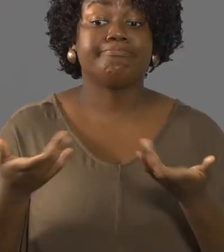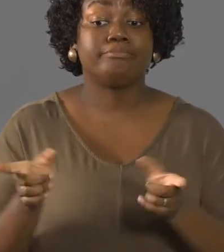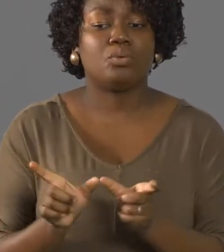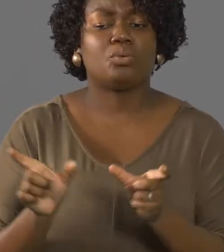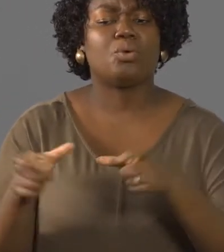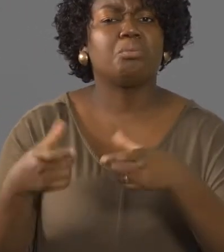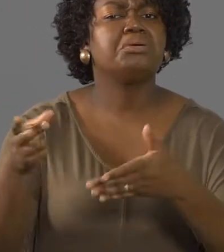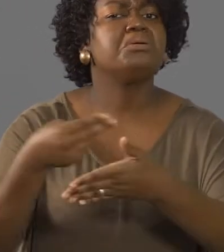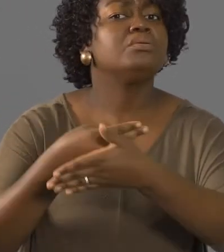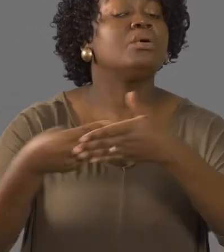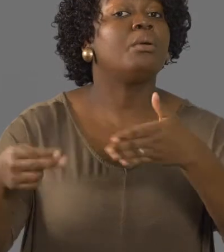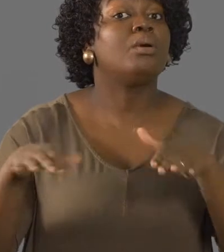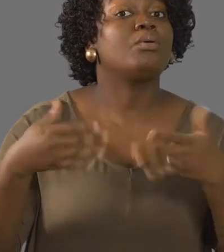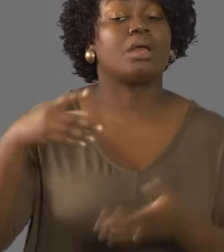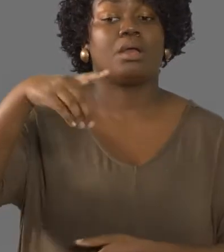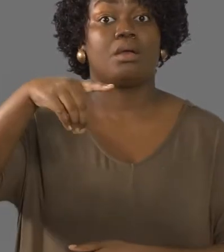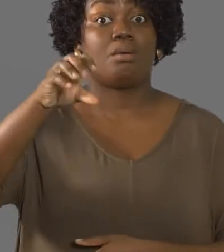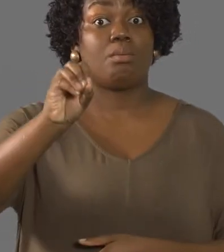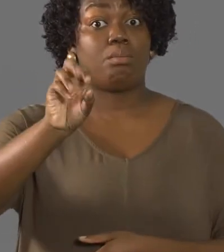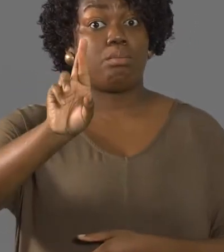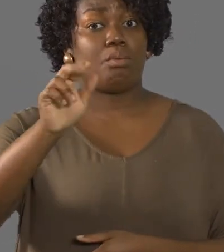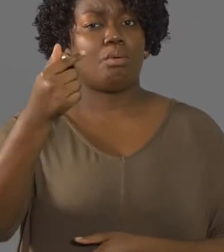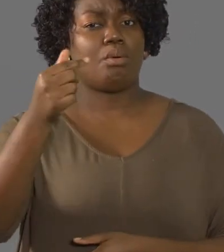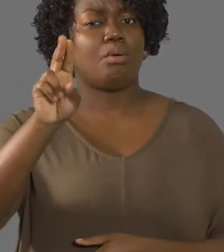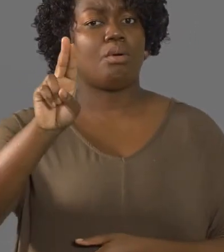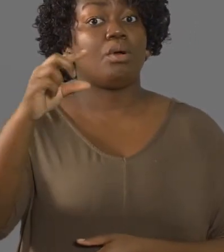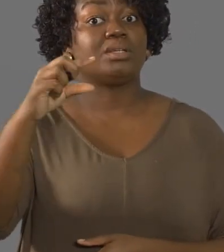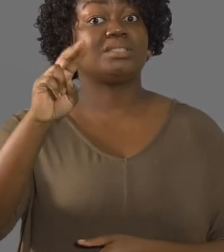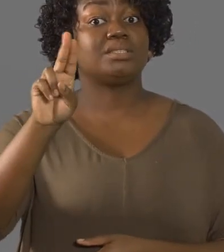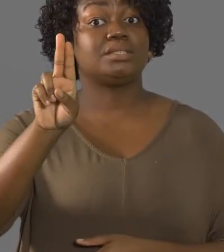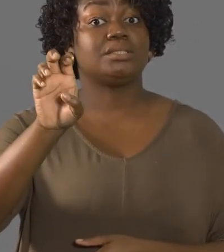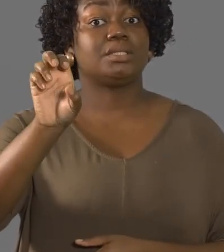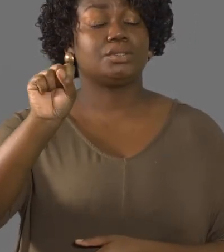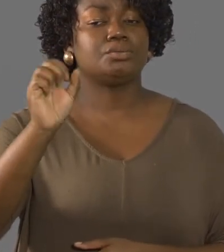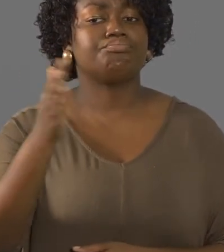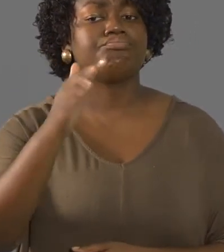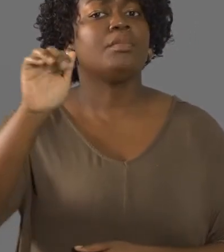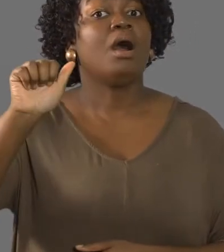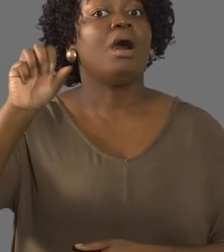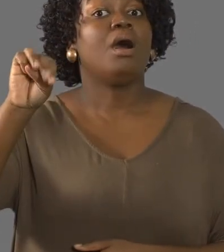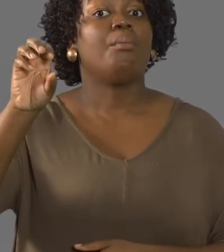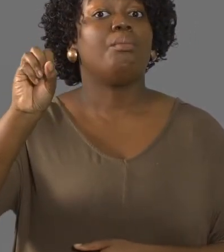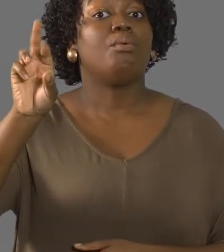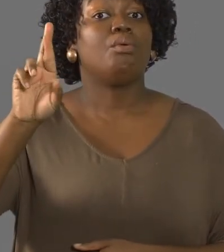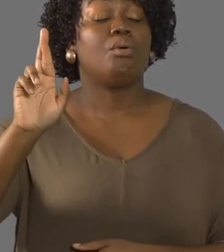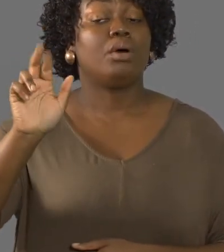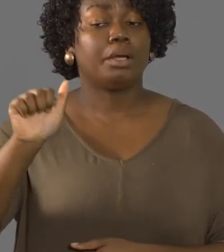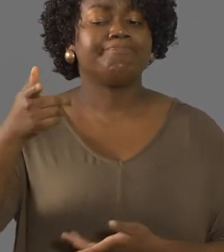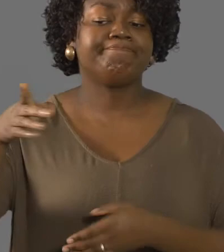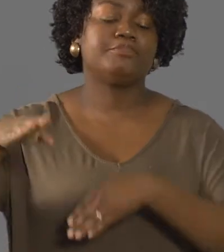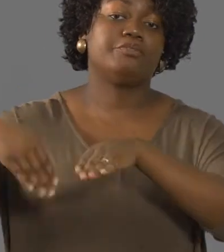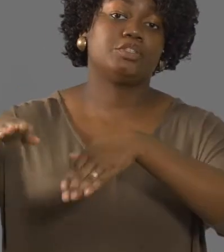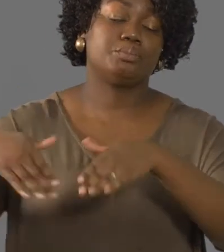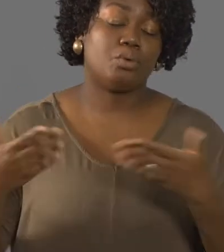Futebol Clube, está impossibilitado de regressar a Portugal, por ter problemas com o seu visto de entrada.